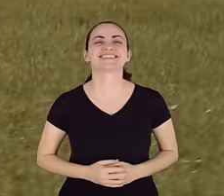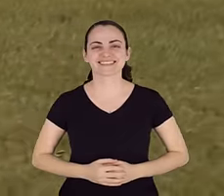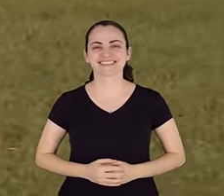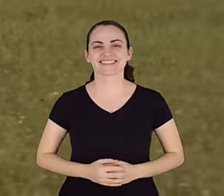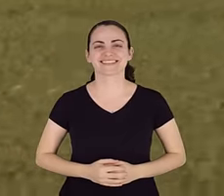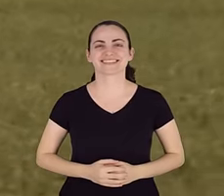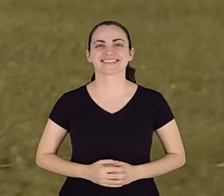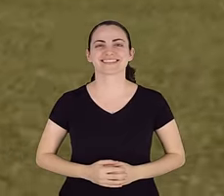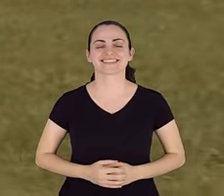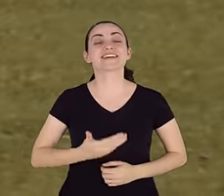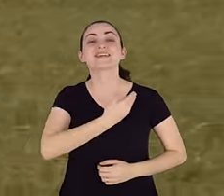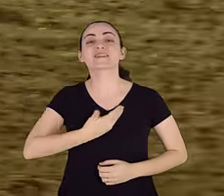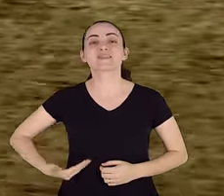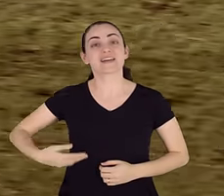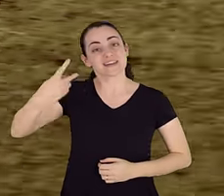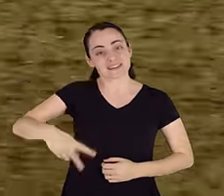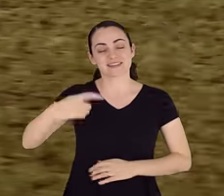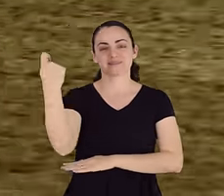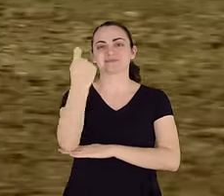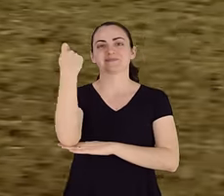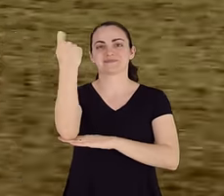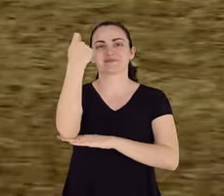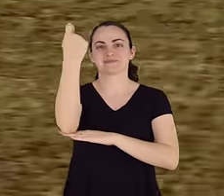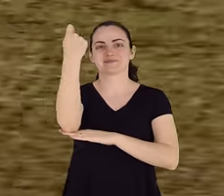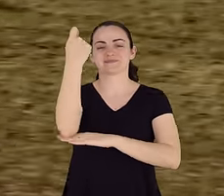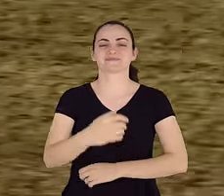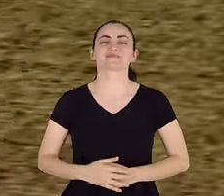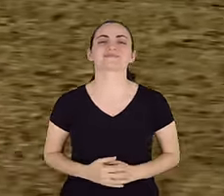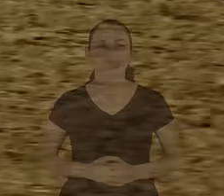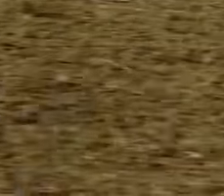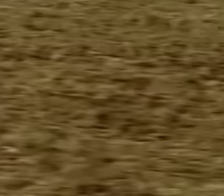natureza. É o meu Rio Grande do Sul. Governo do Rio Grande do Sul.